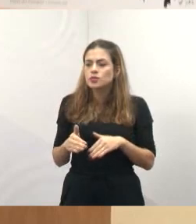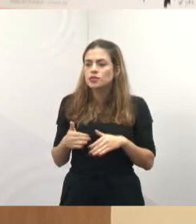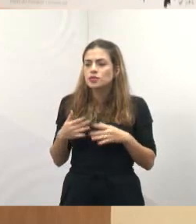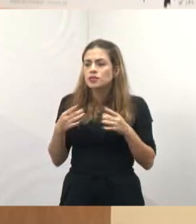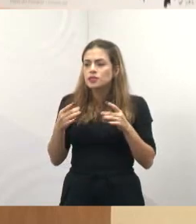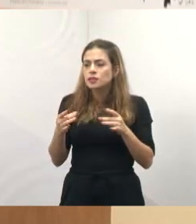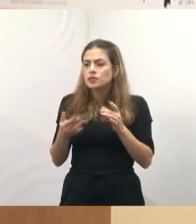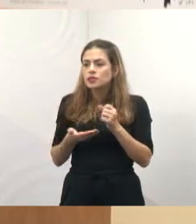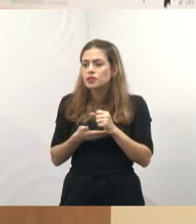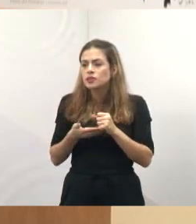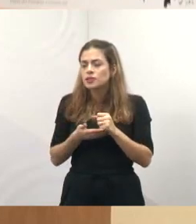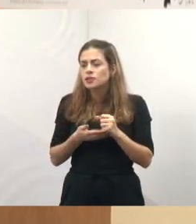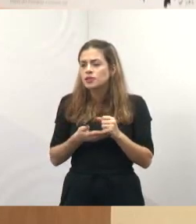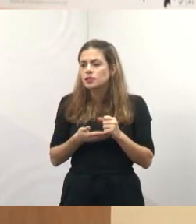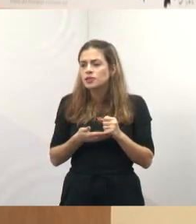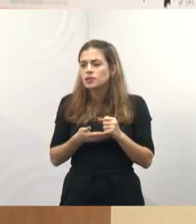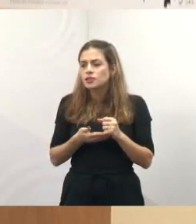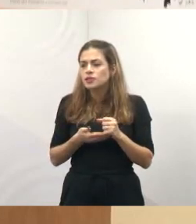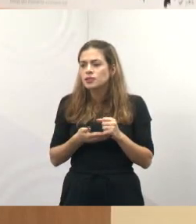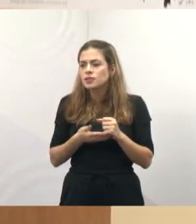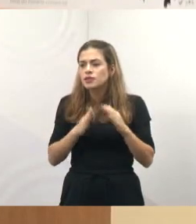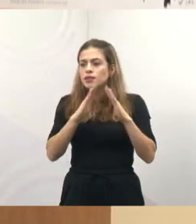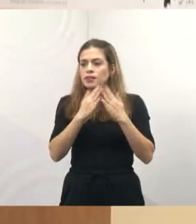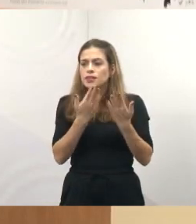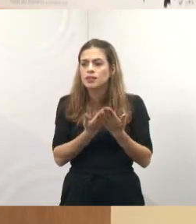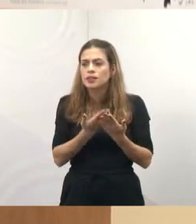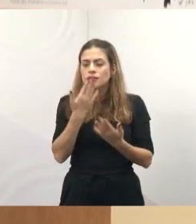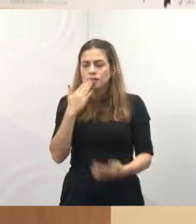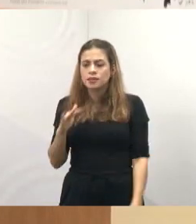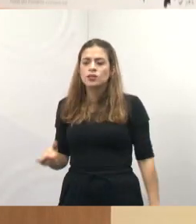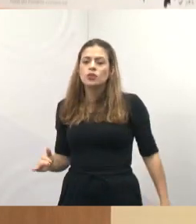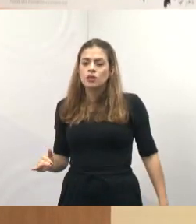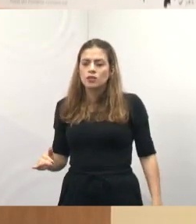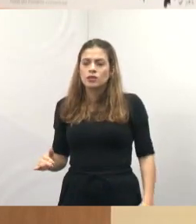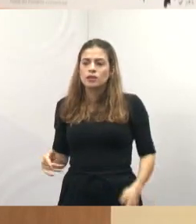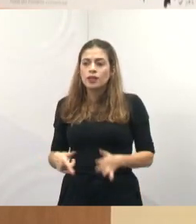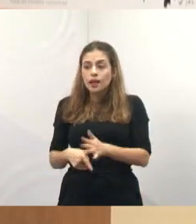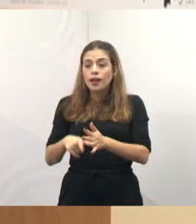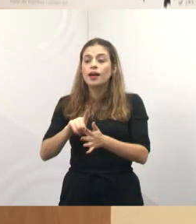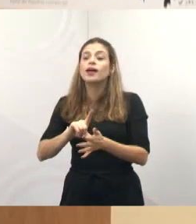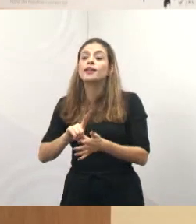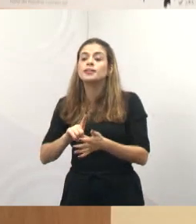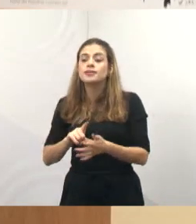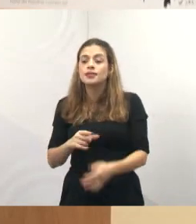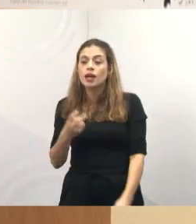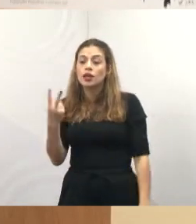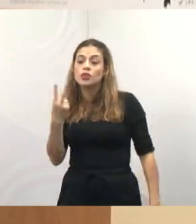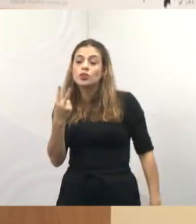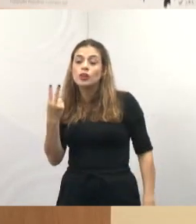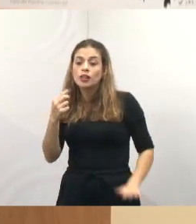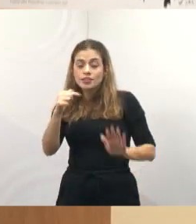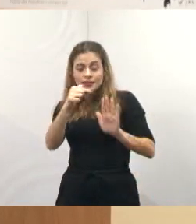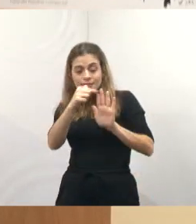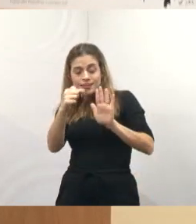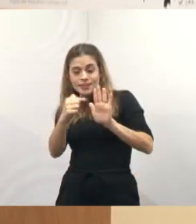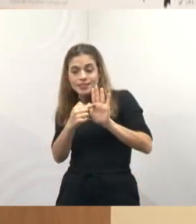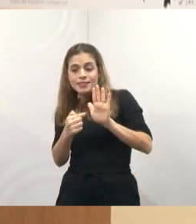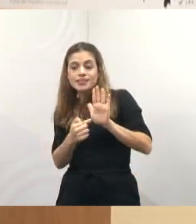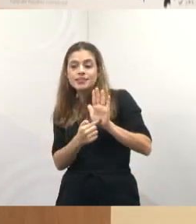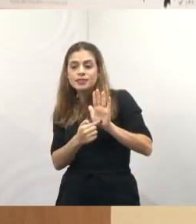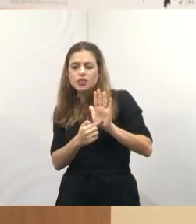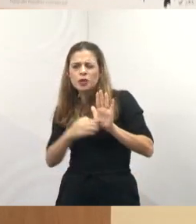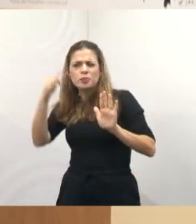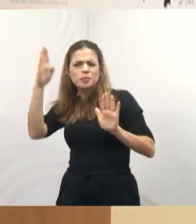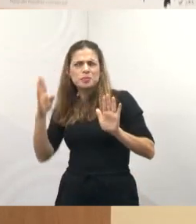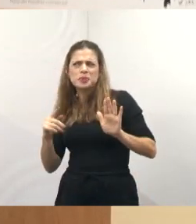atenção infantil, ou seja, nas nossas creches. Antecipamos 2 indicadores que estão programados para o Brasil lá